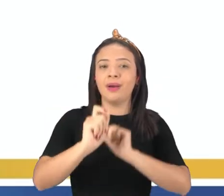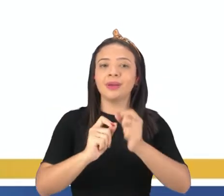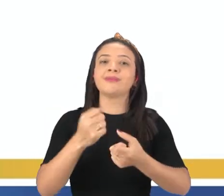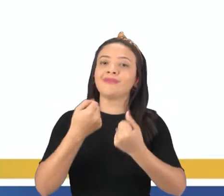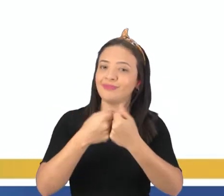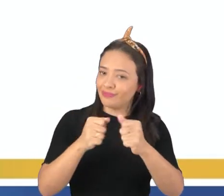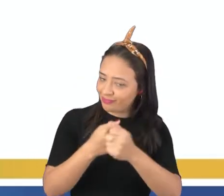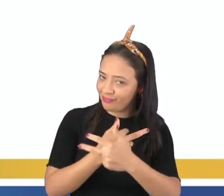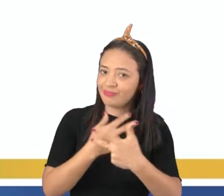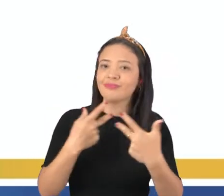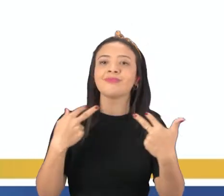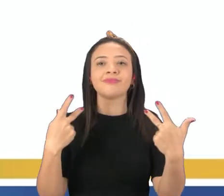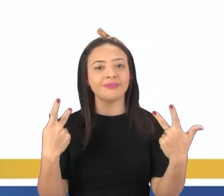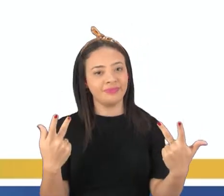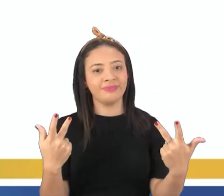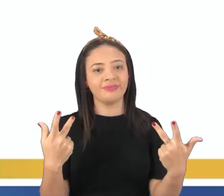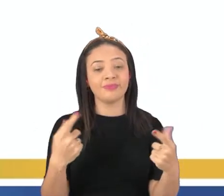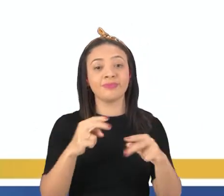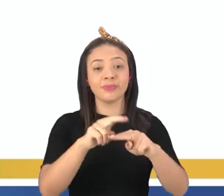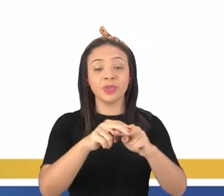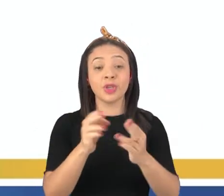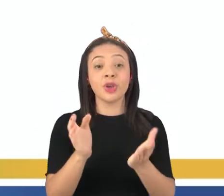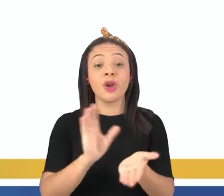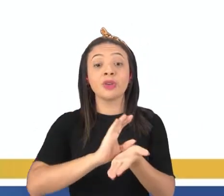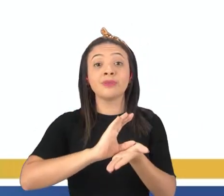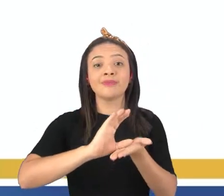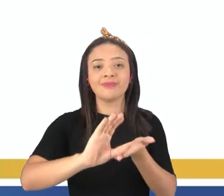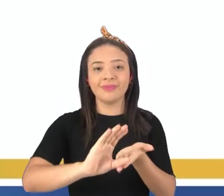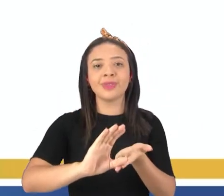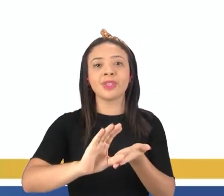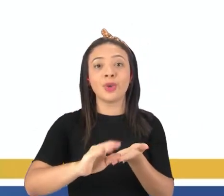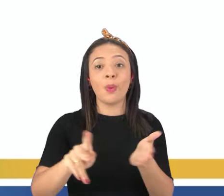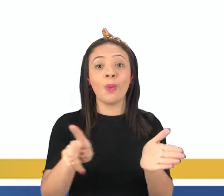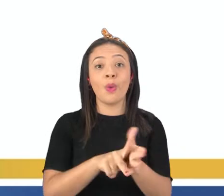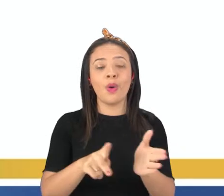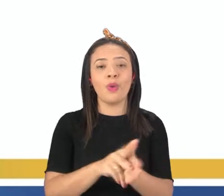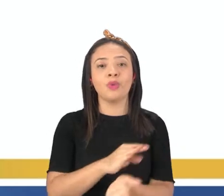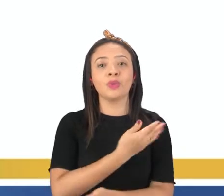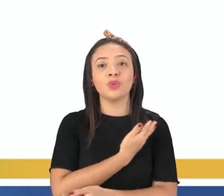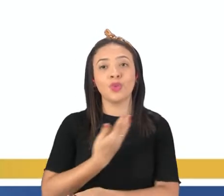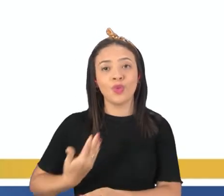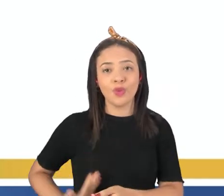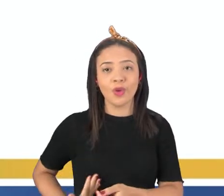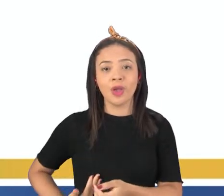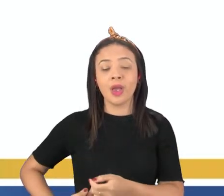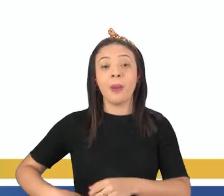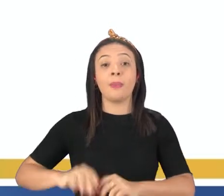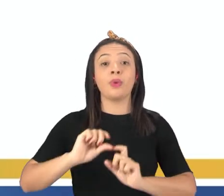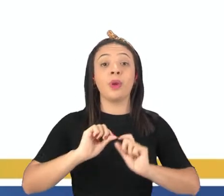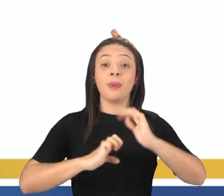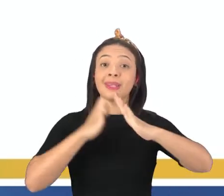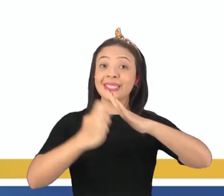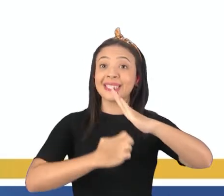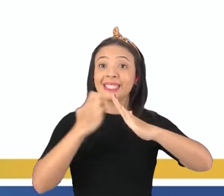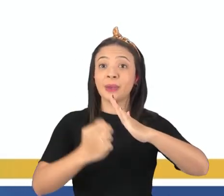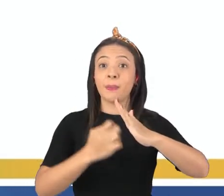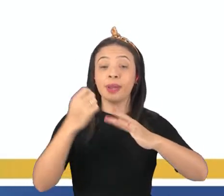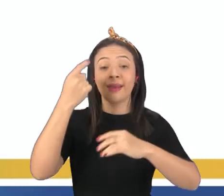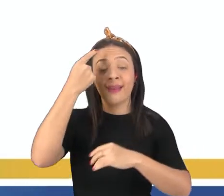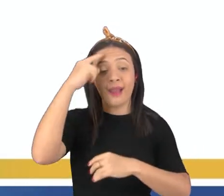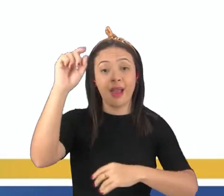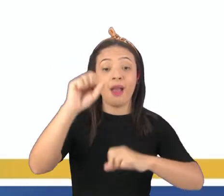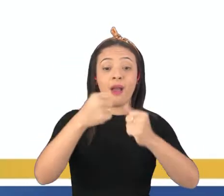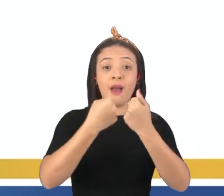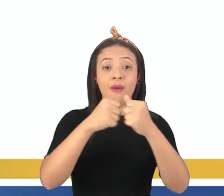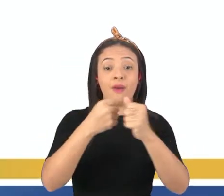veículos, ou seja, uma forma de incentivo ao parte do governo para que as grandes empresas automobilísticas pudessem se interessar